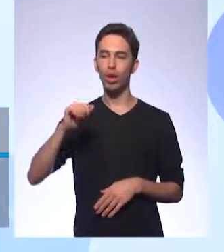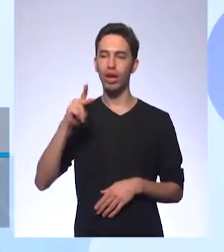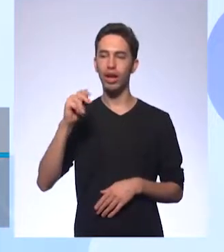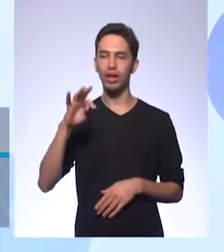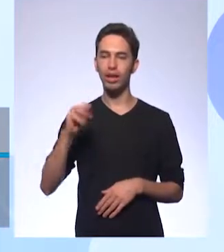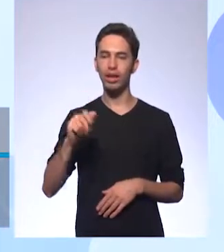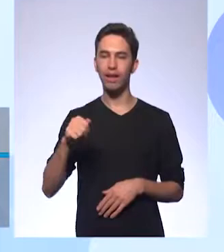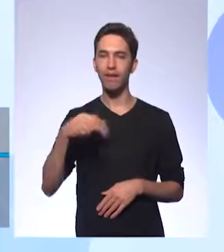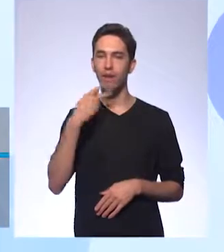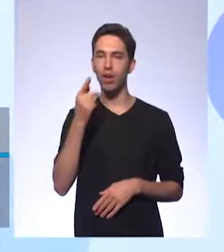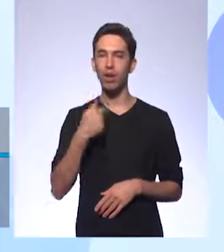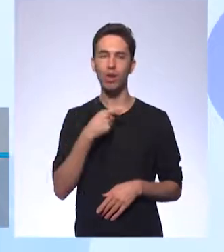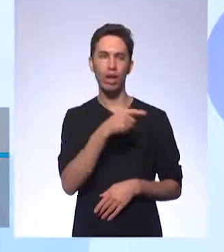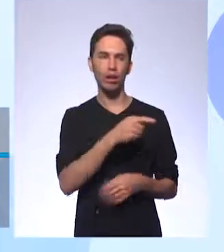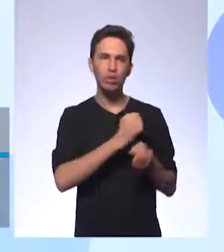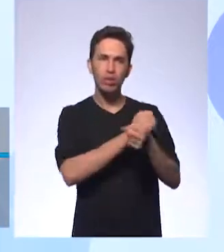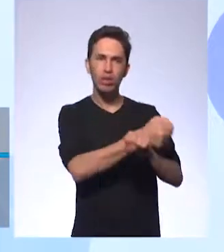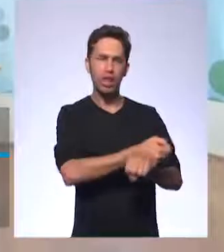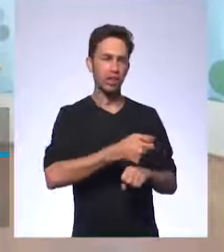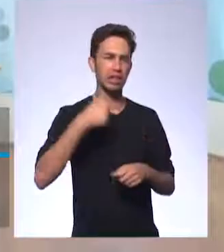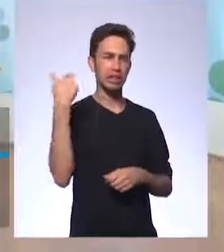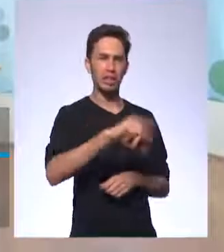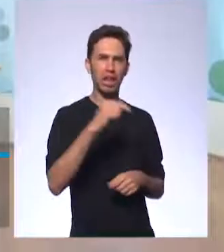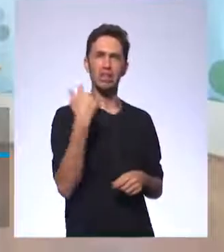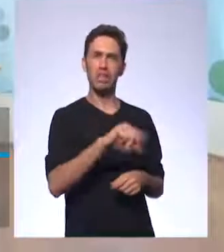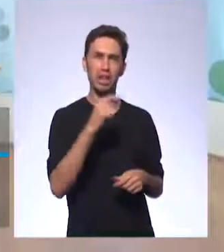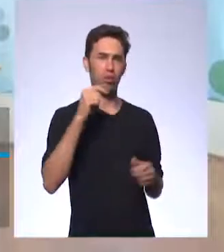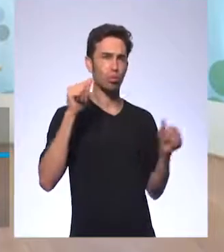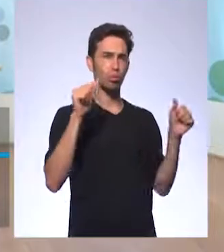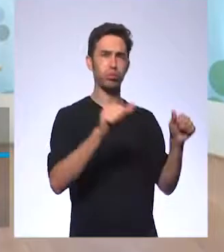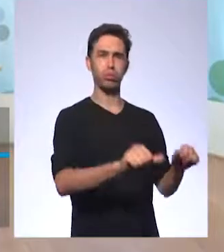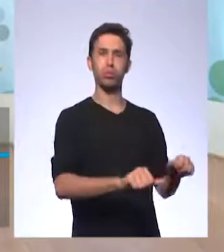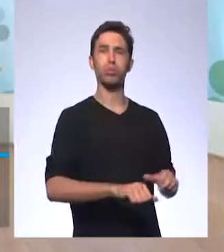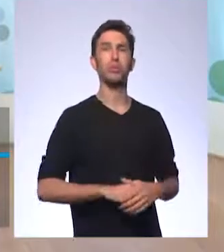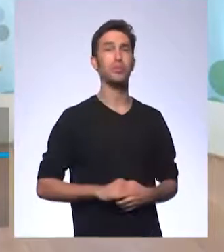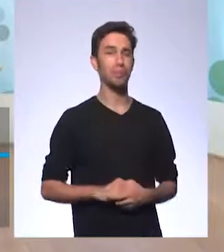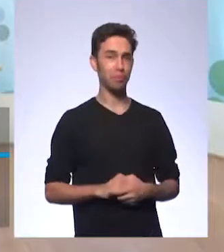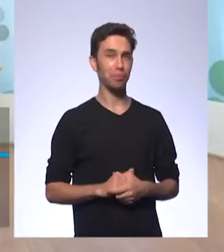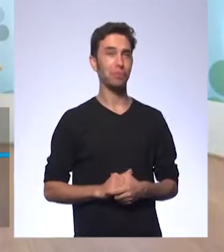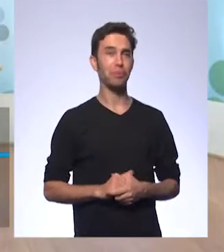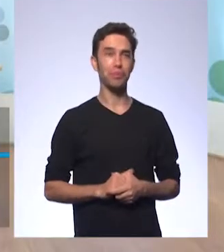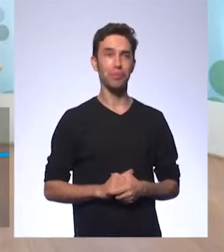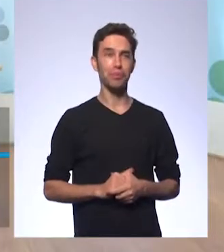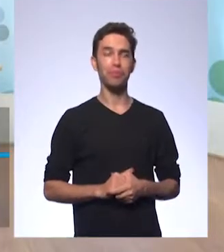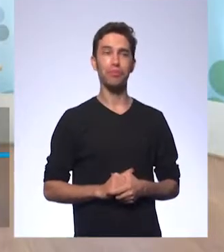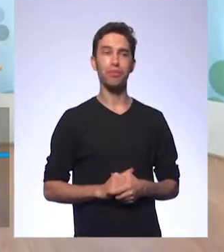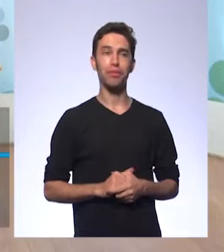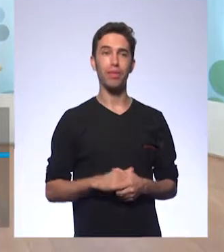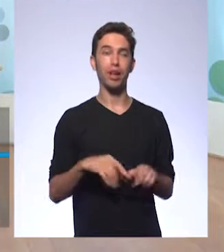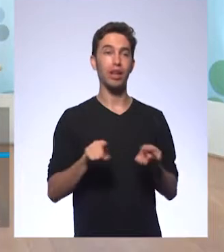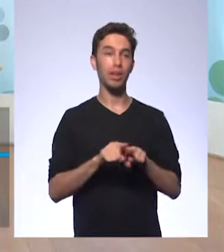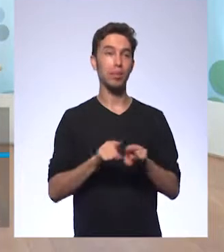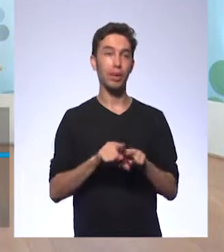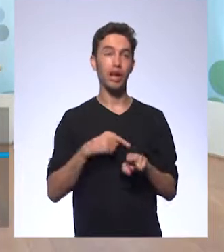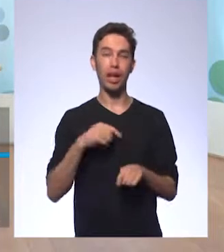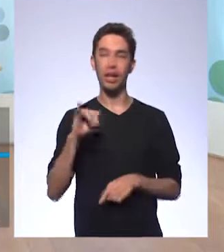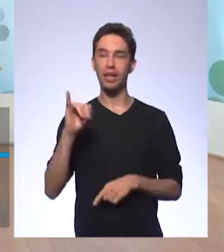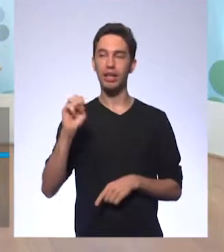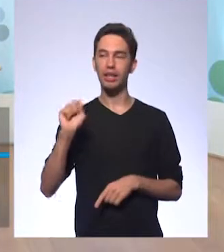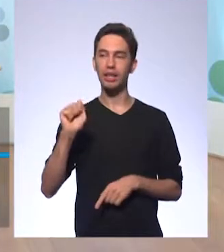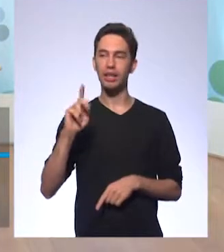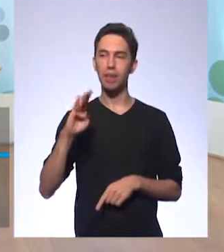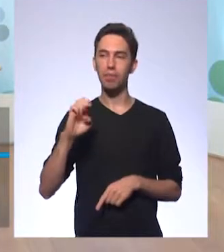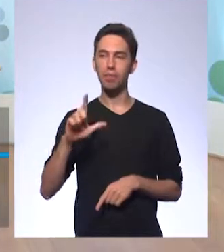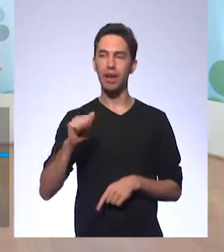da pior maneira possível. Olha só, tem mais alguma resposta? Sim. Ela também trouxe da Isabela, que eles